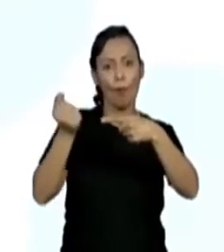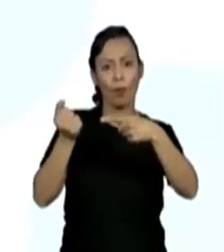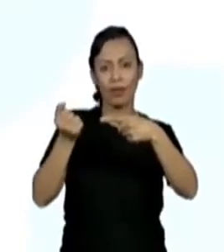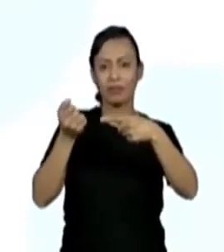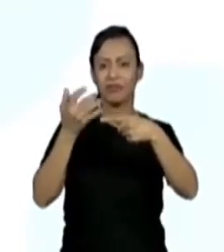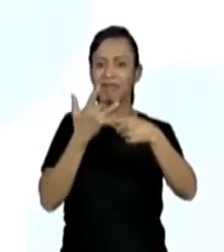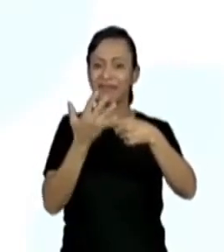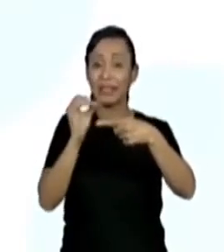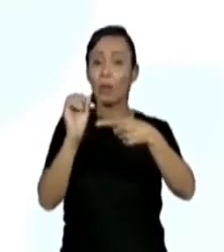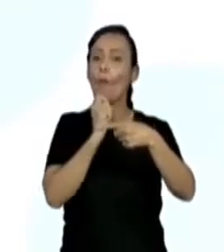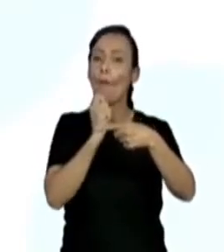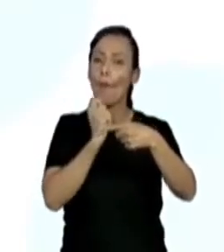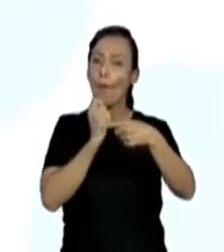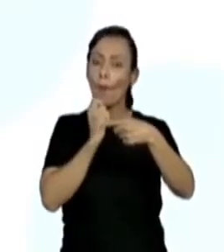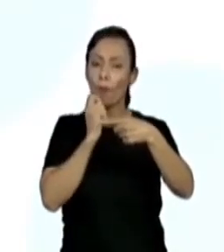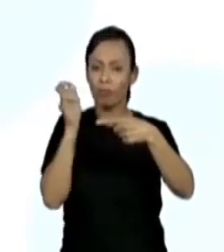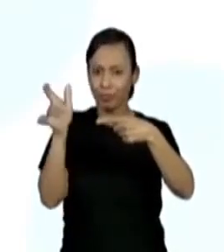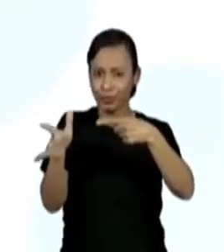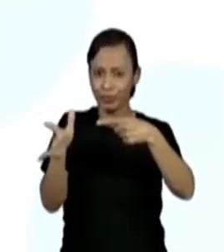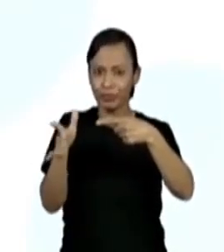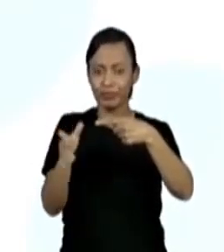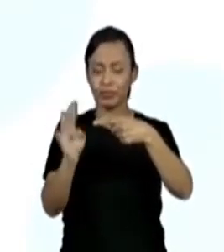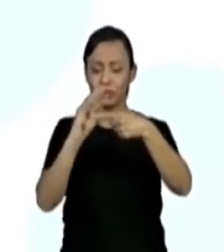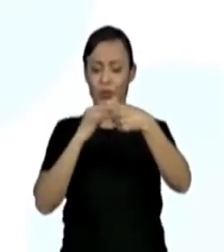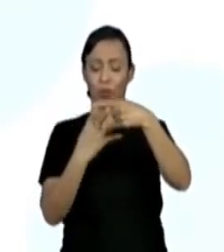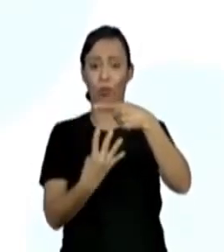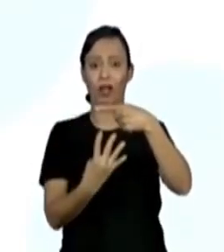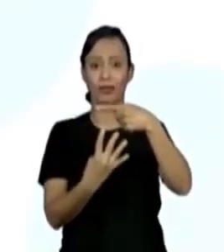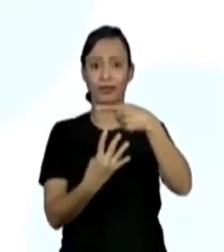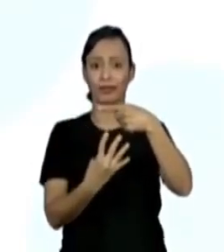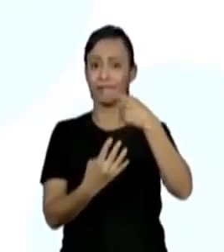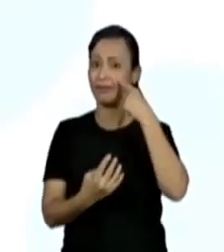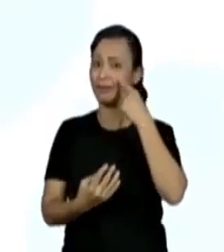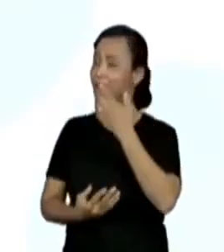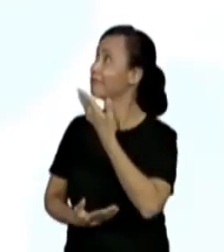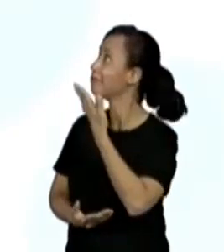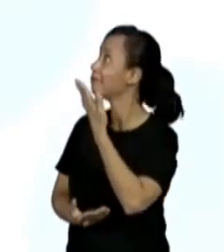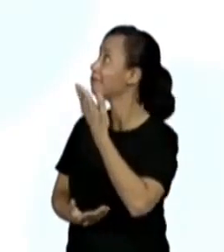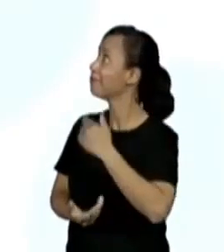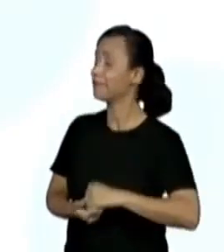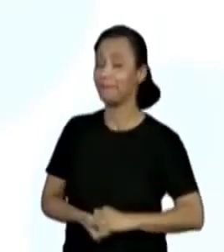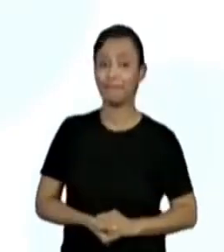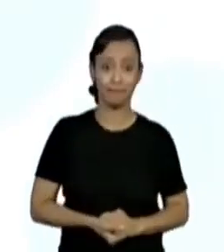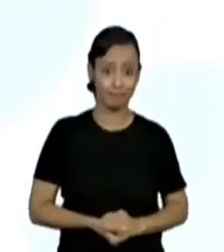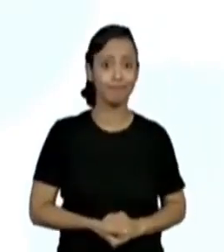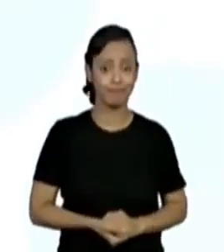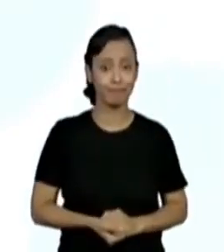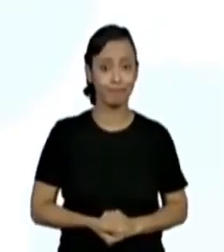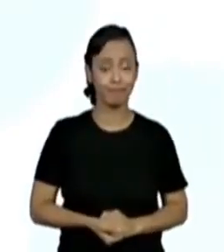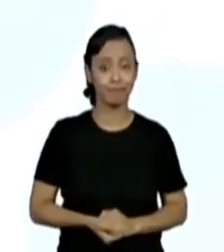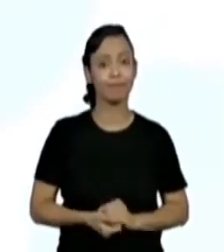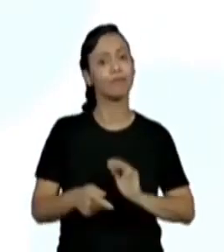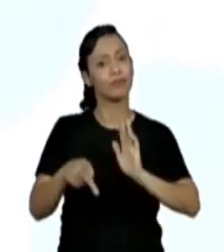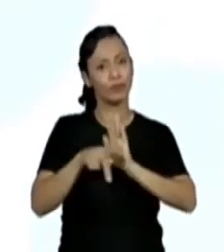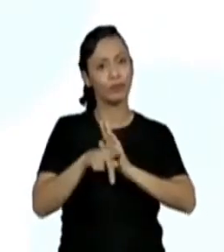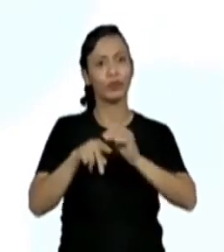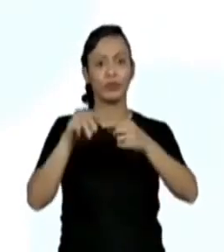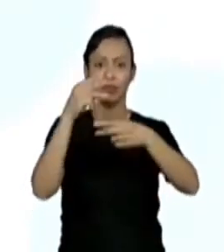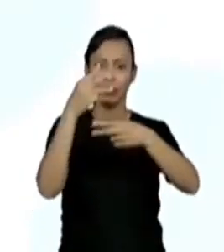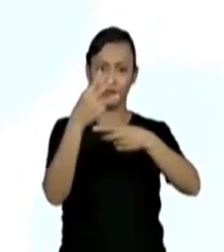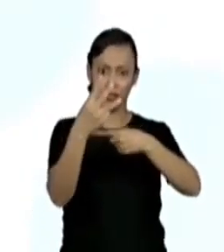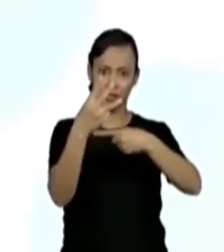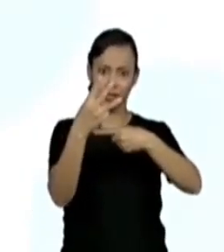todo são quatro 3 qu Essa é a fração da parte não